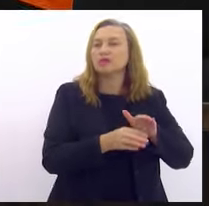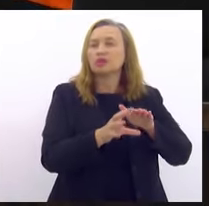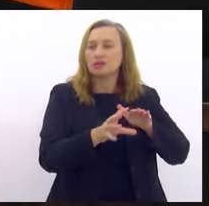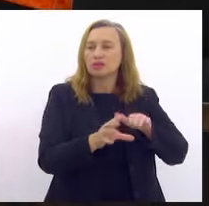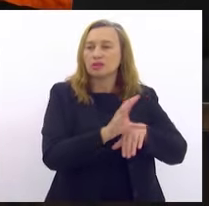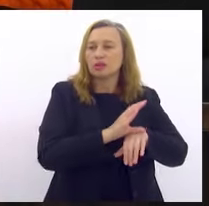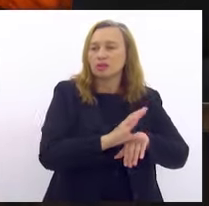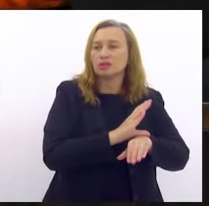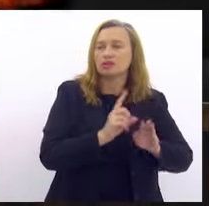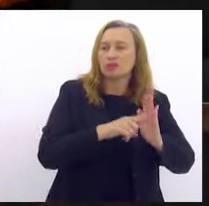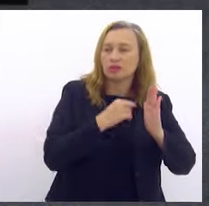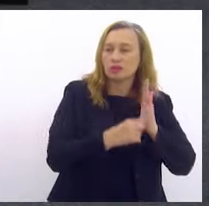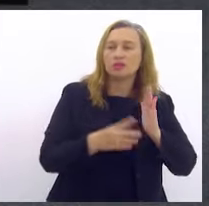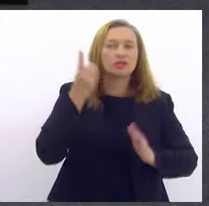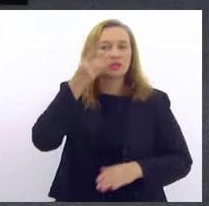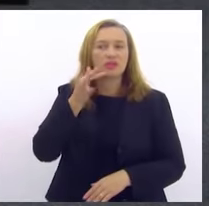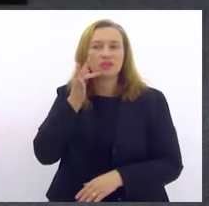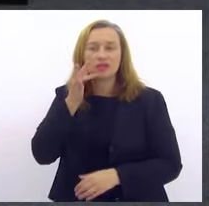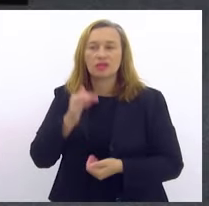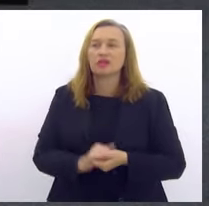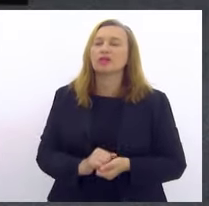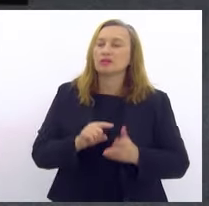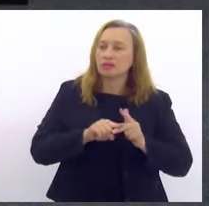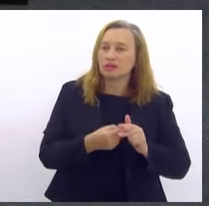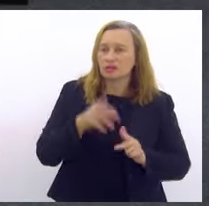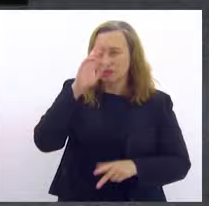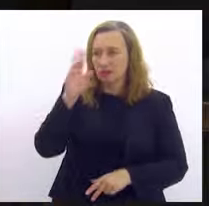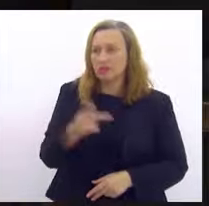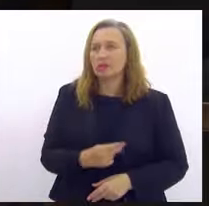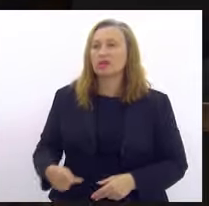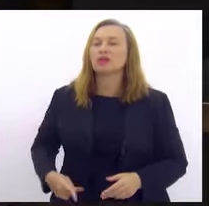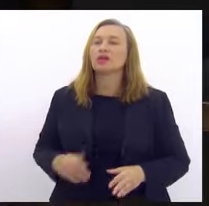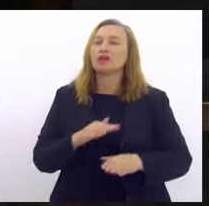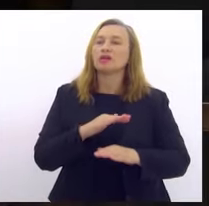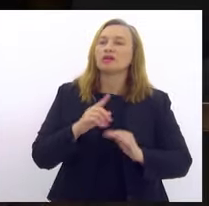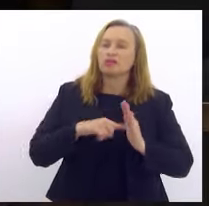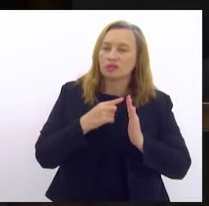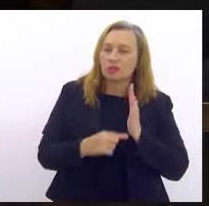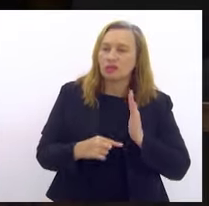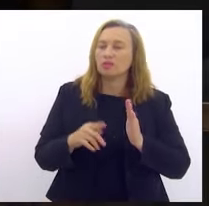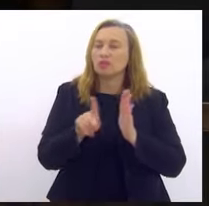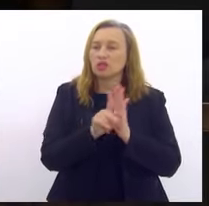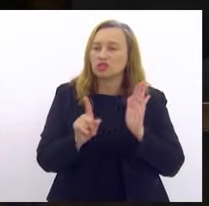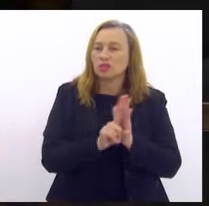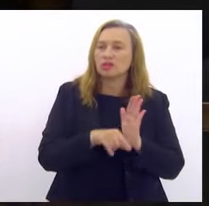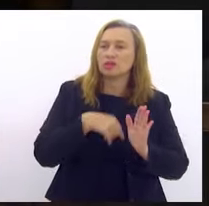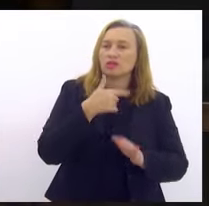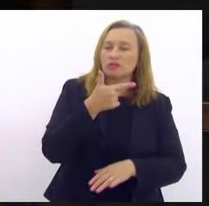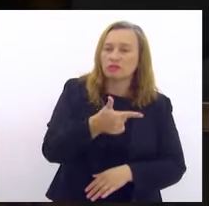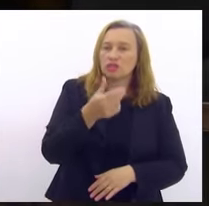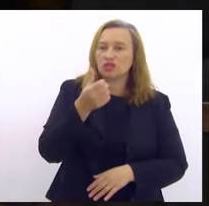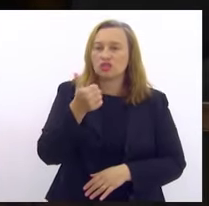Constitucionais e Vetos, Jorge Felipe Neto. Pela manutenção. Veto total aposto ao projeto de lei número